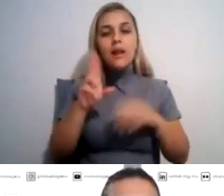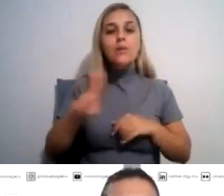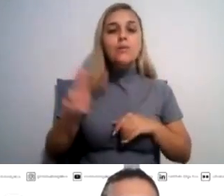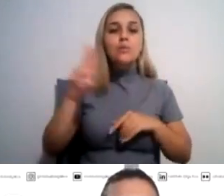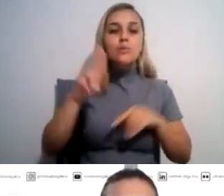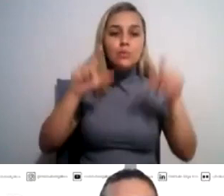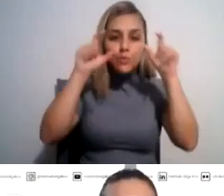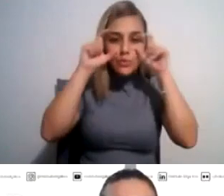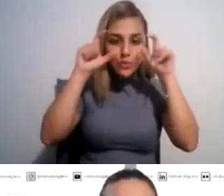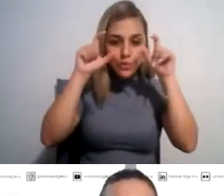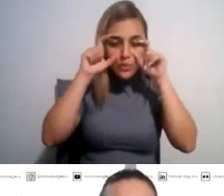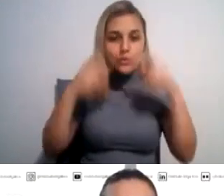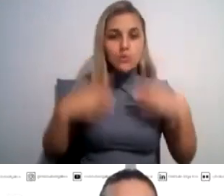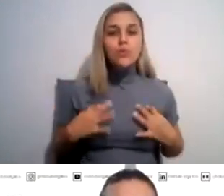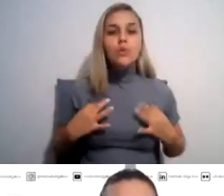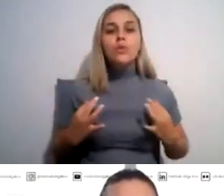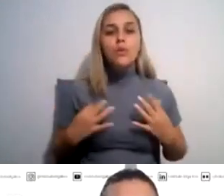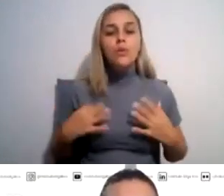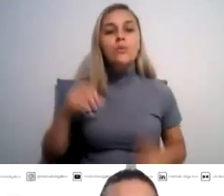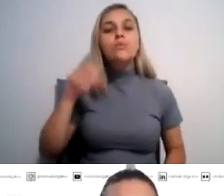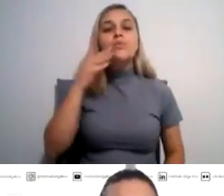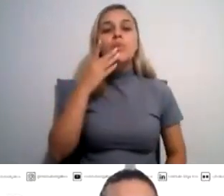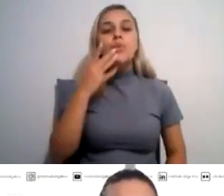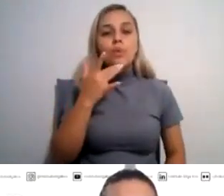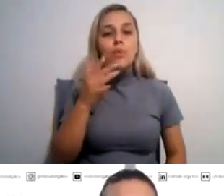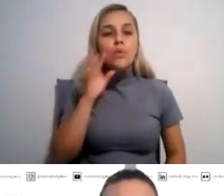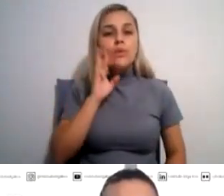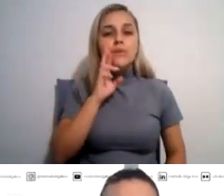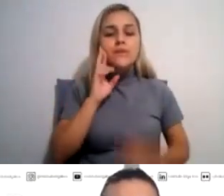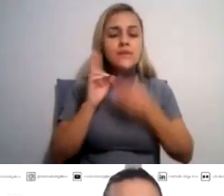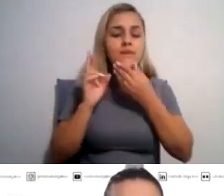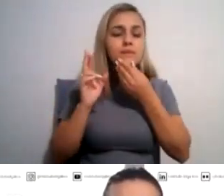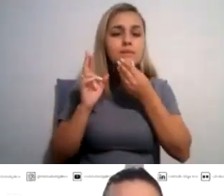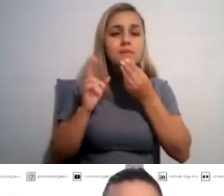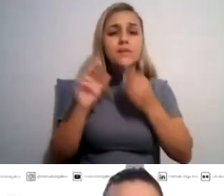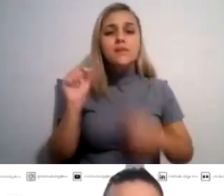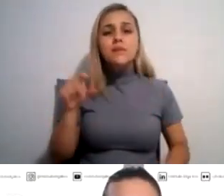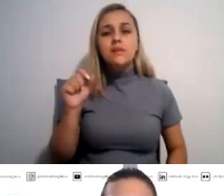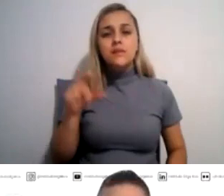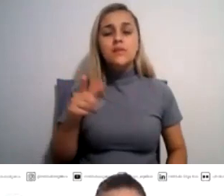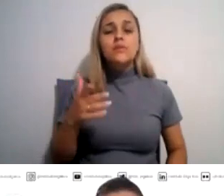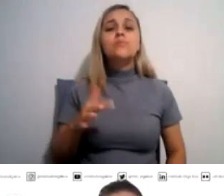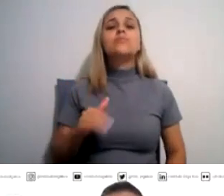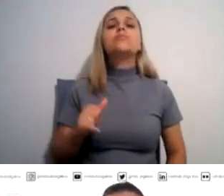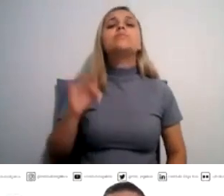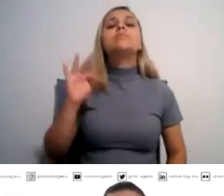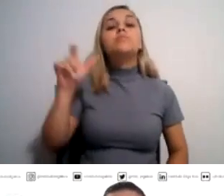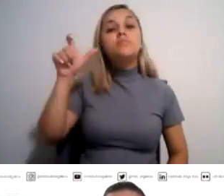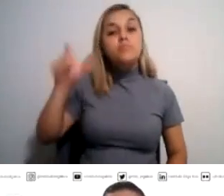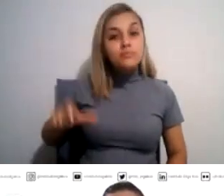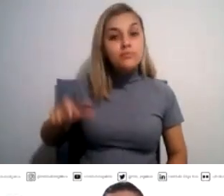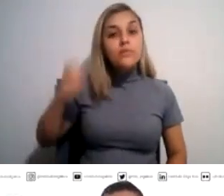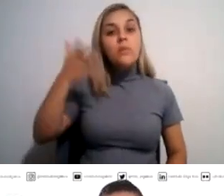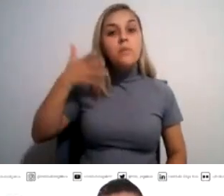em rosa e azul. O Fábio, o palestrante dessa